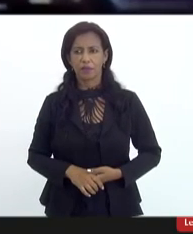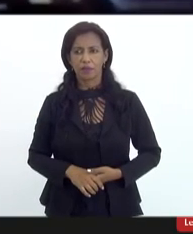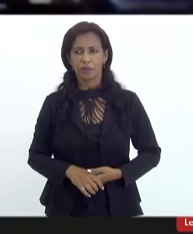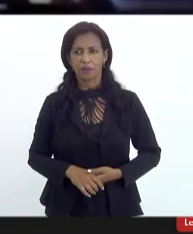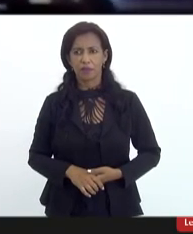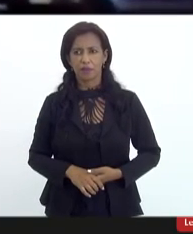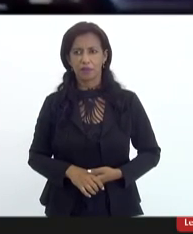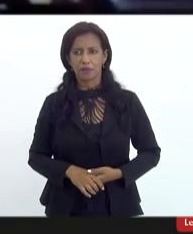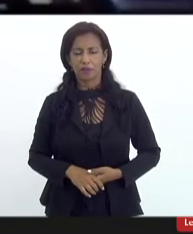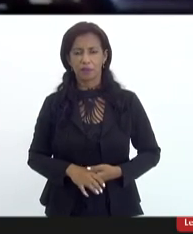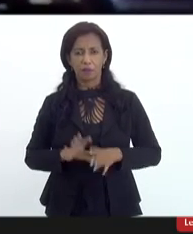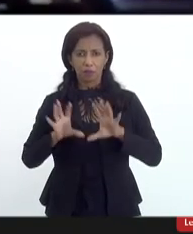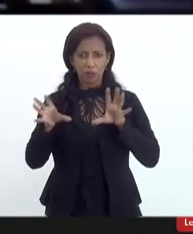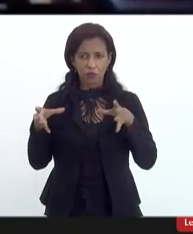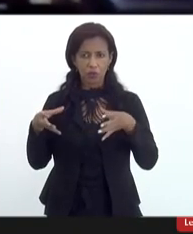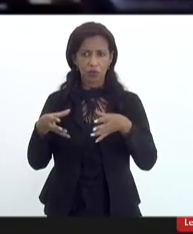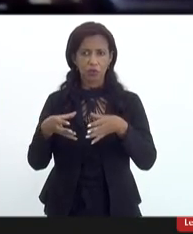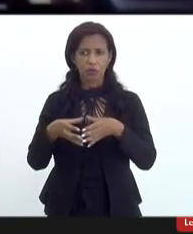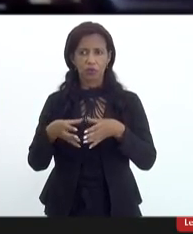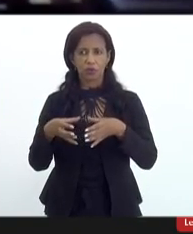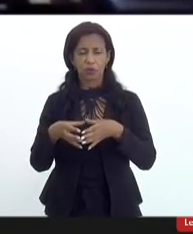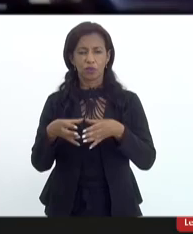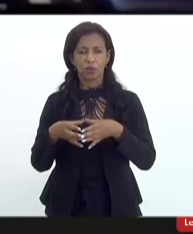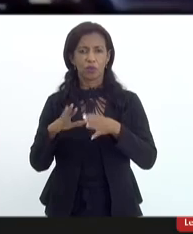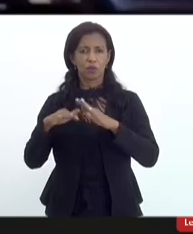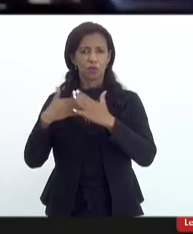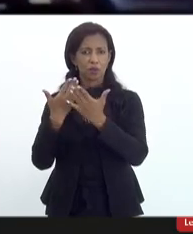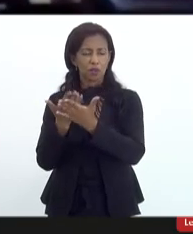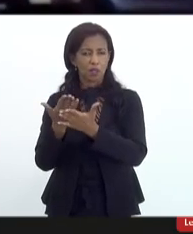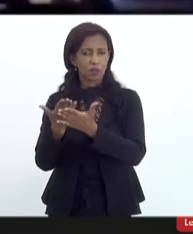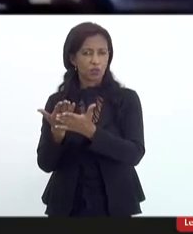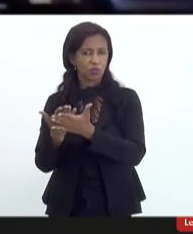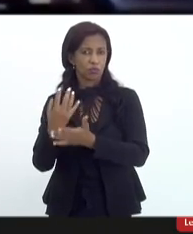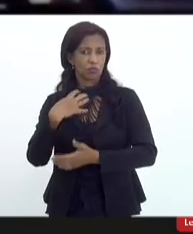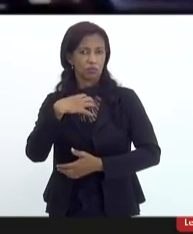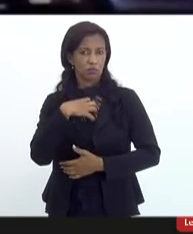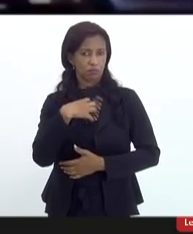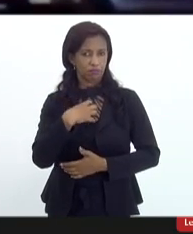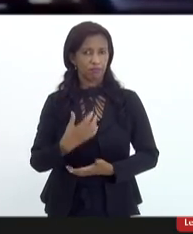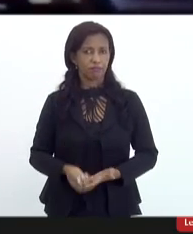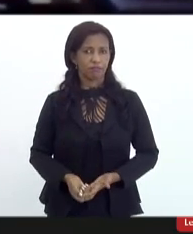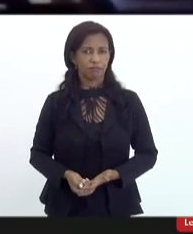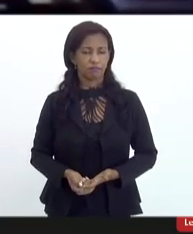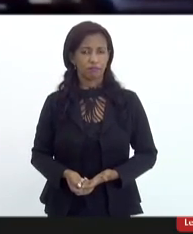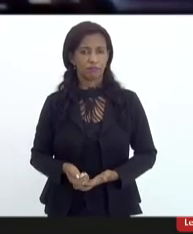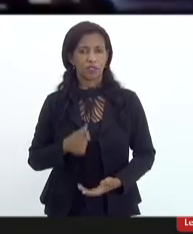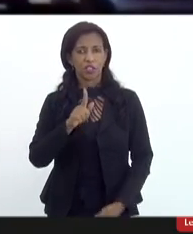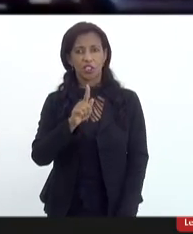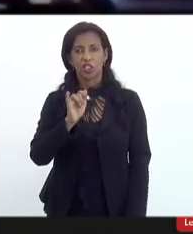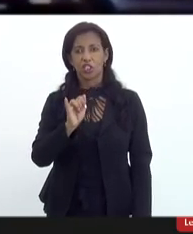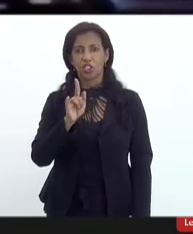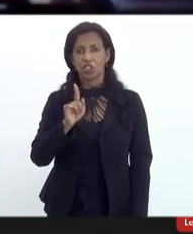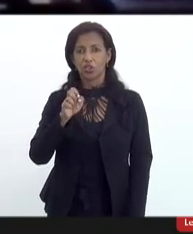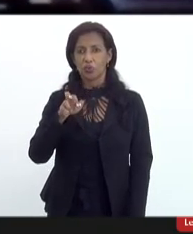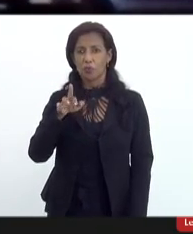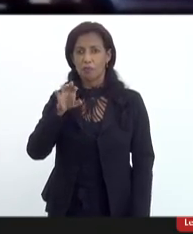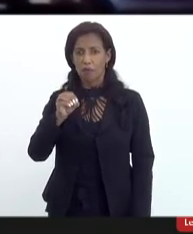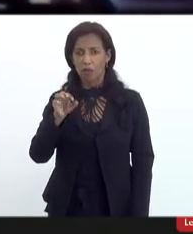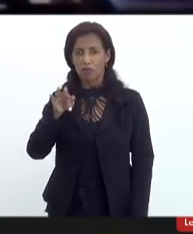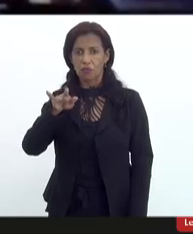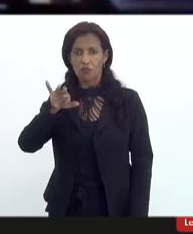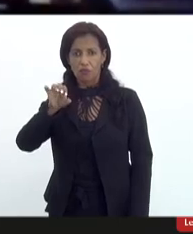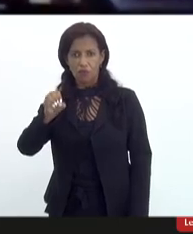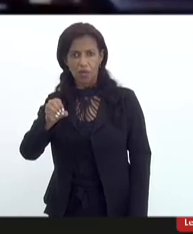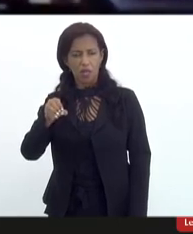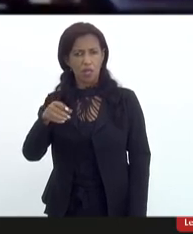pelos grupos das escolas baianas e por Gilberto Freire, e que